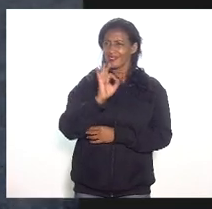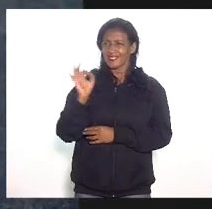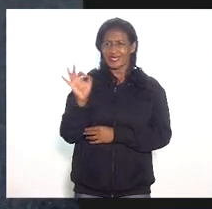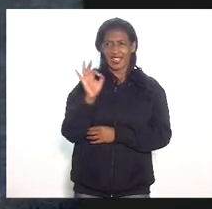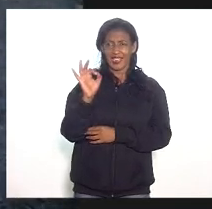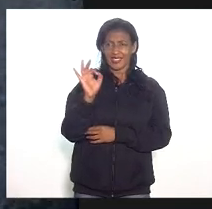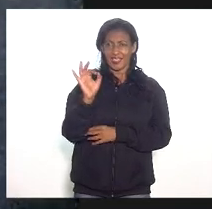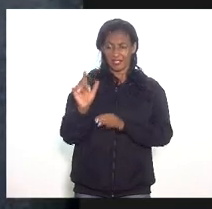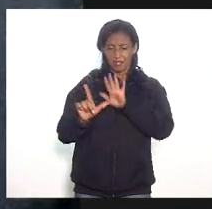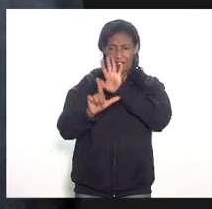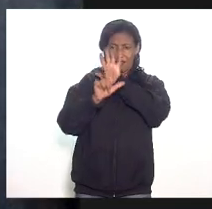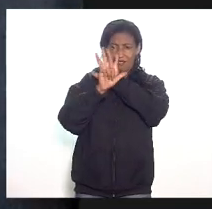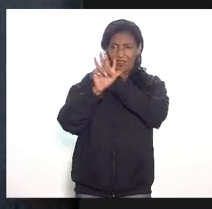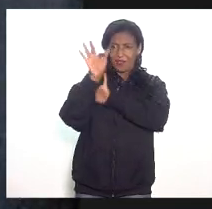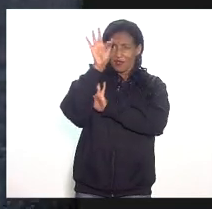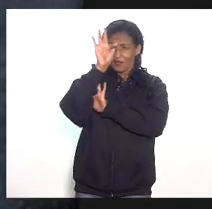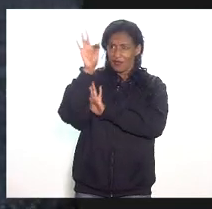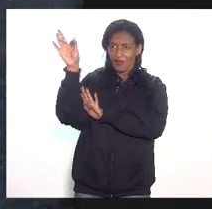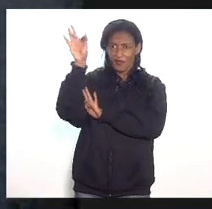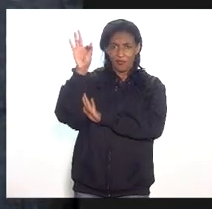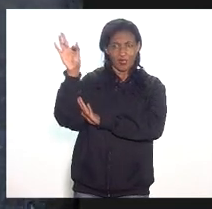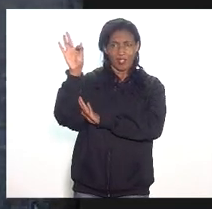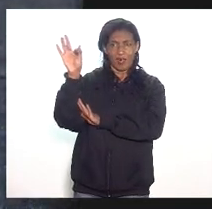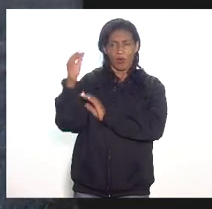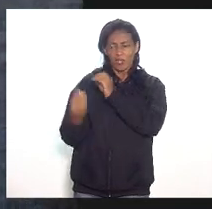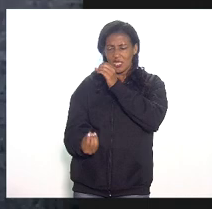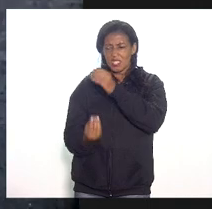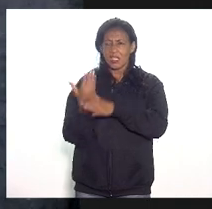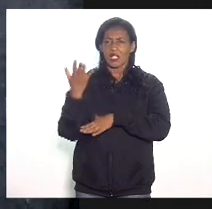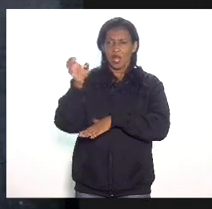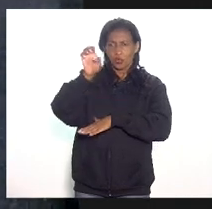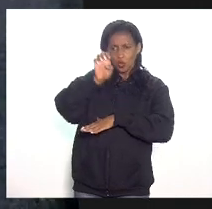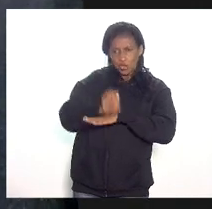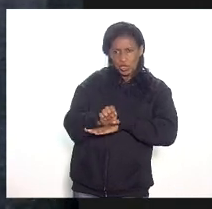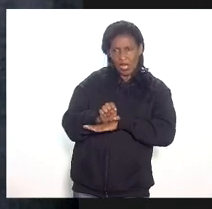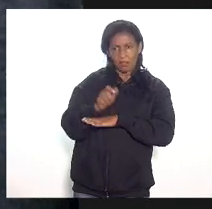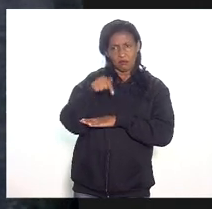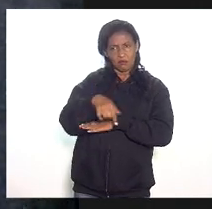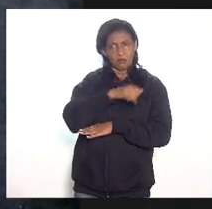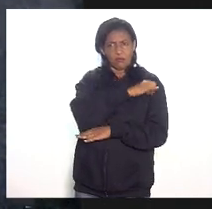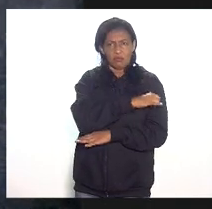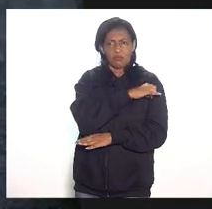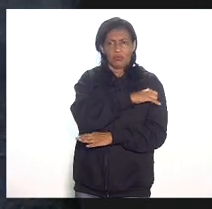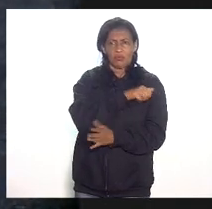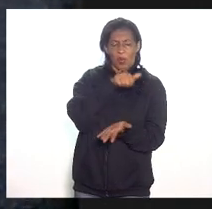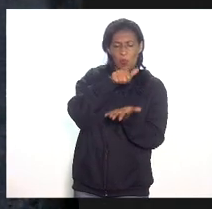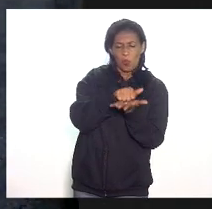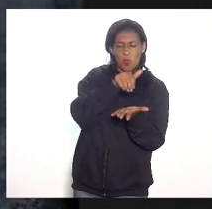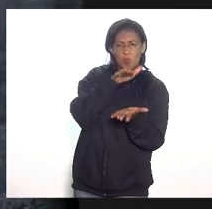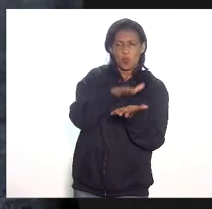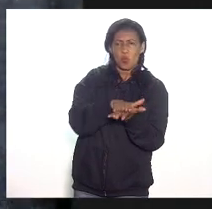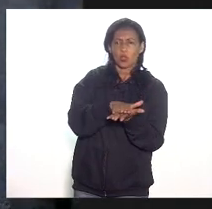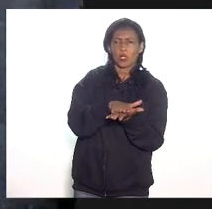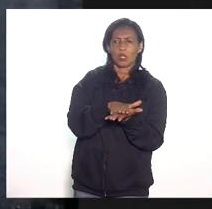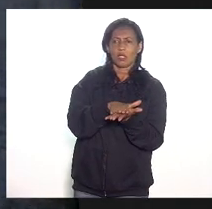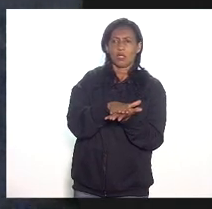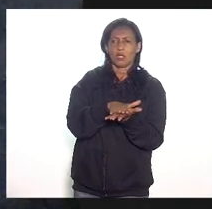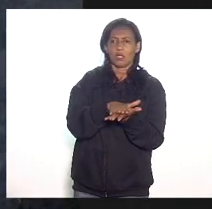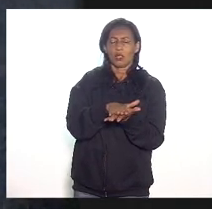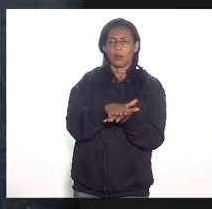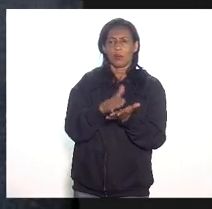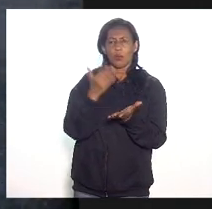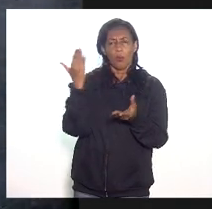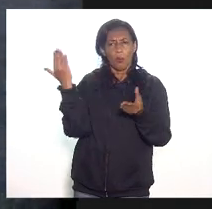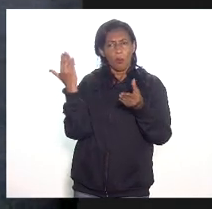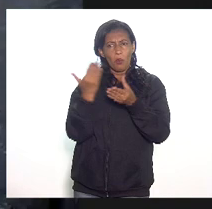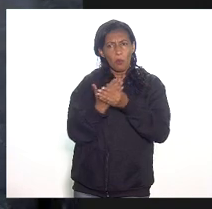federal, quer se criar aqui no Estado do Rio de Janeiro, essa multa por improbidade processual. E, obviamente, que esses